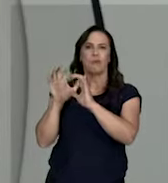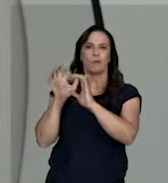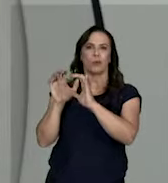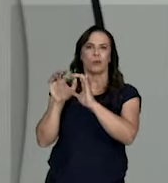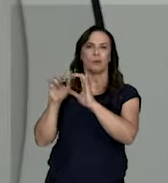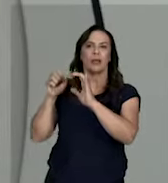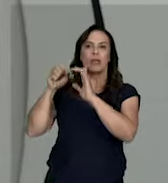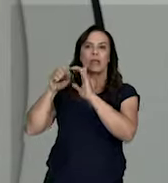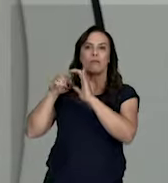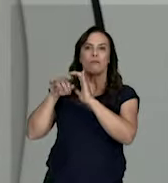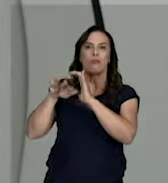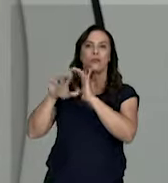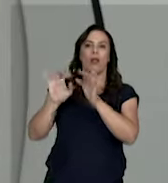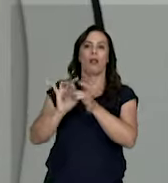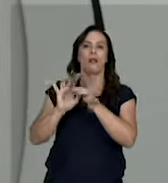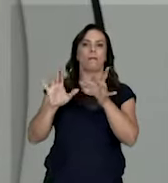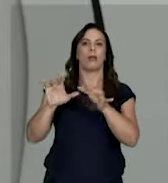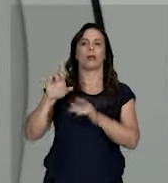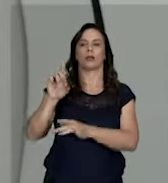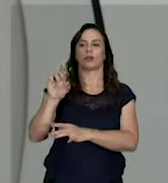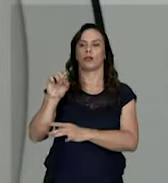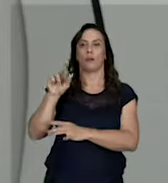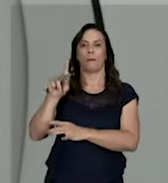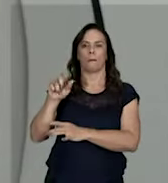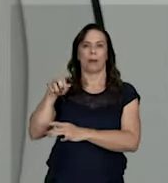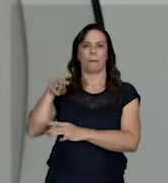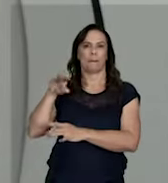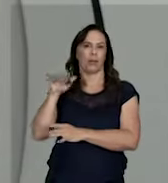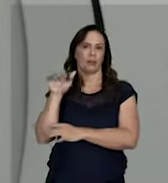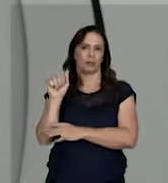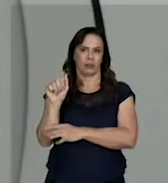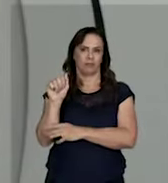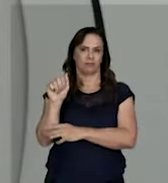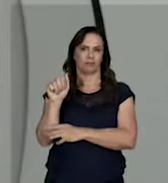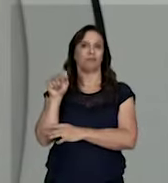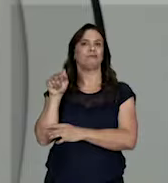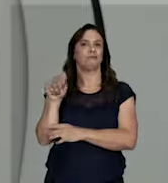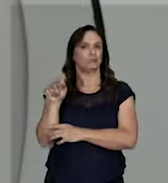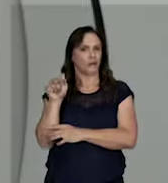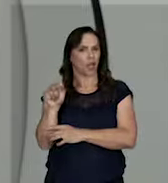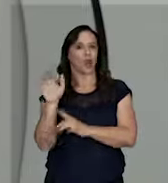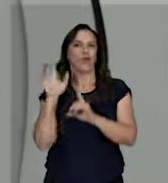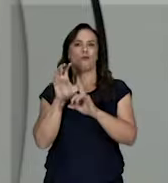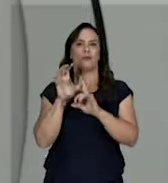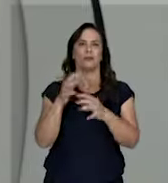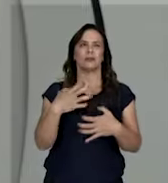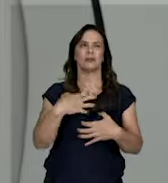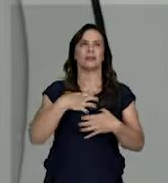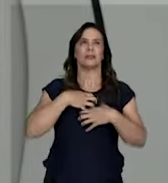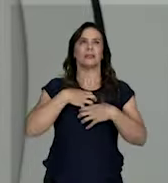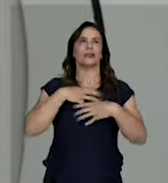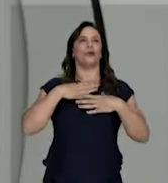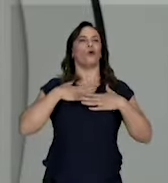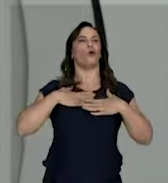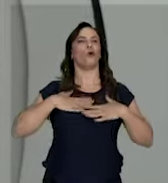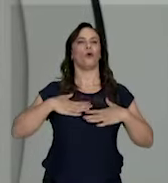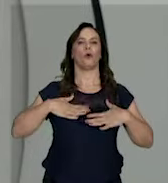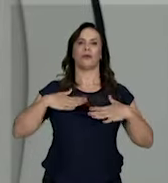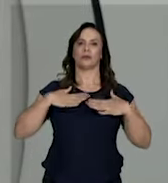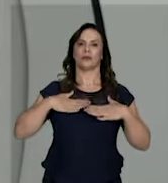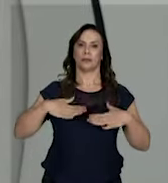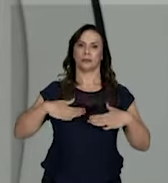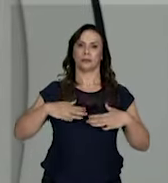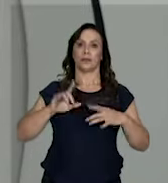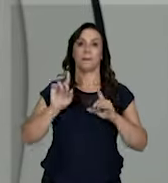um neurotransmissor associado com o bem-estar, né? E quando acaba o efeito dessa